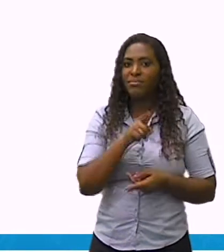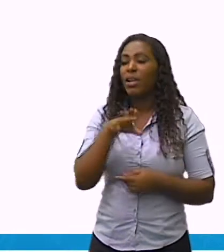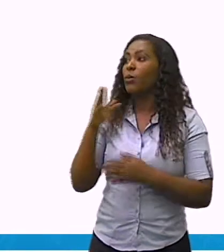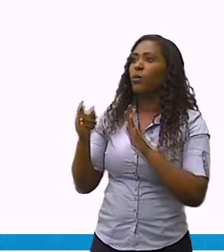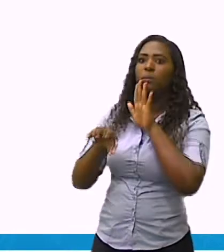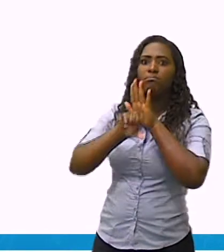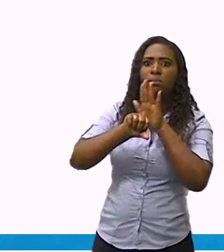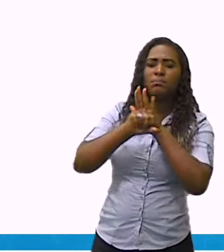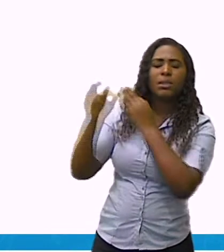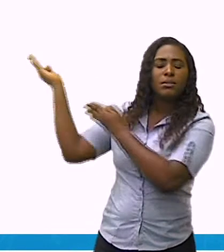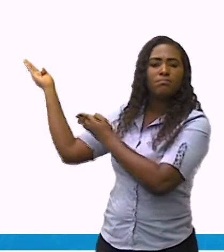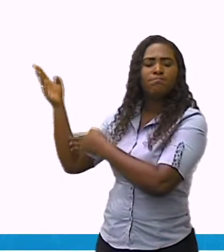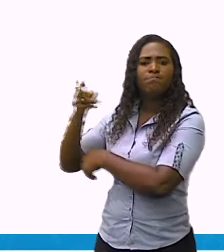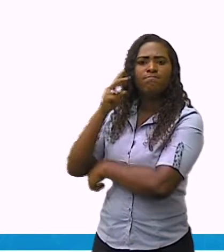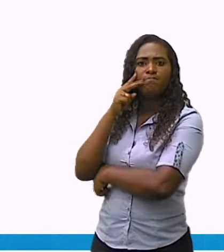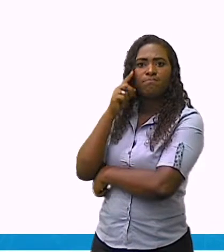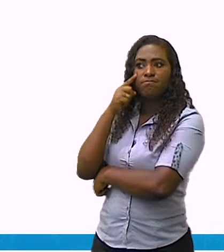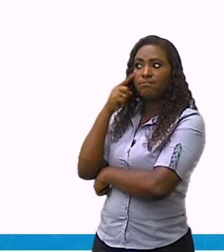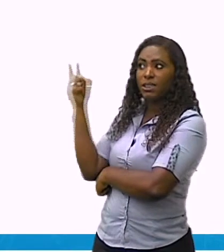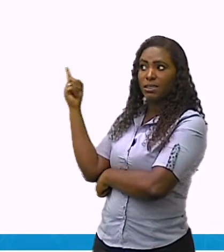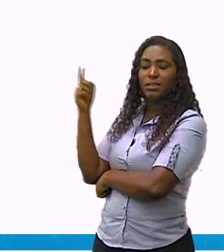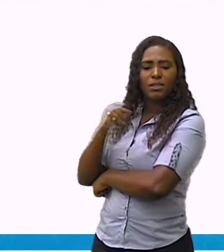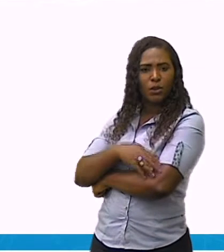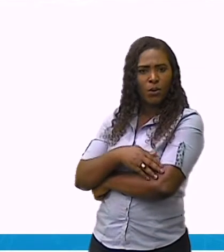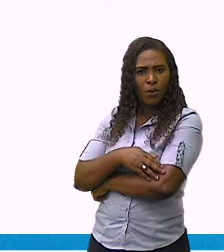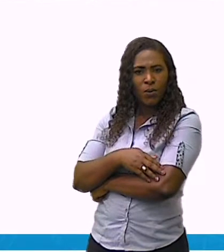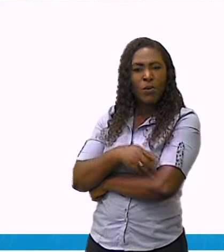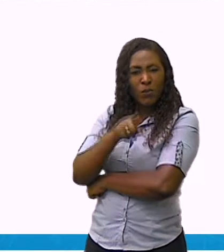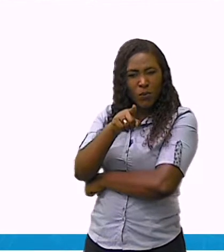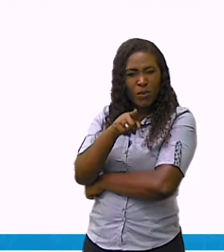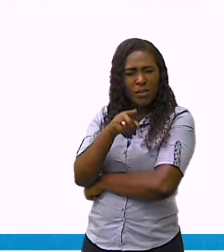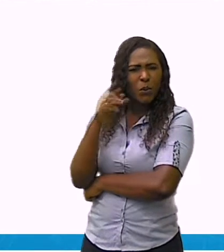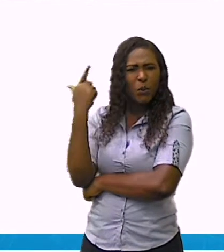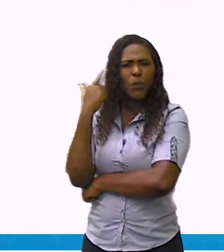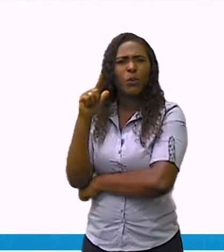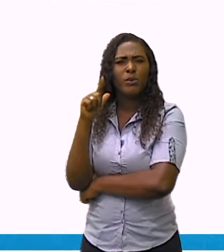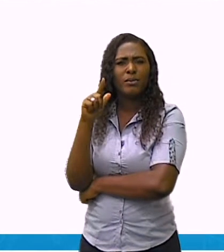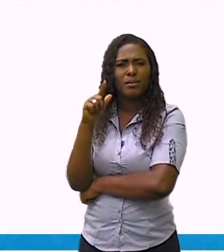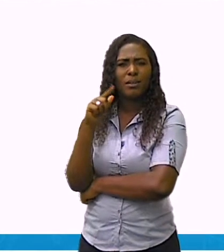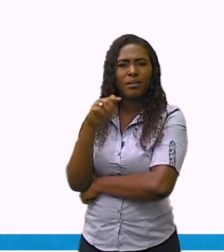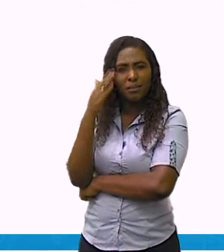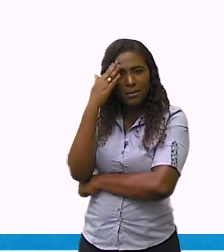você tentar entender e identificar as diferenças entre eles.